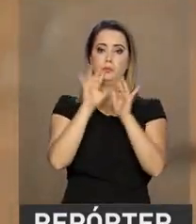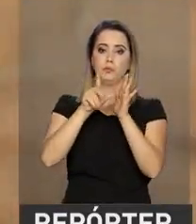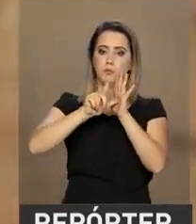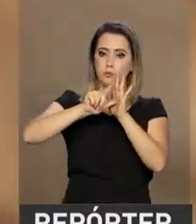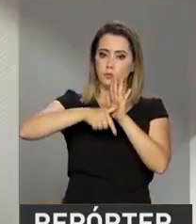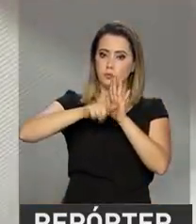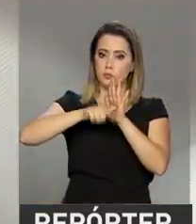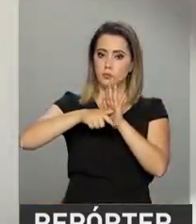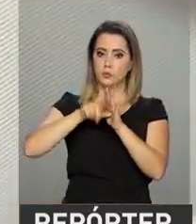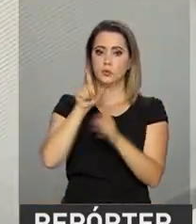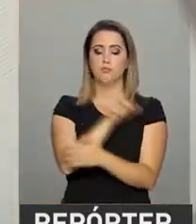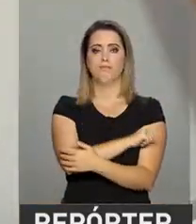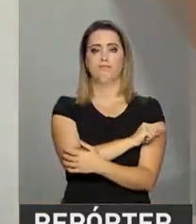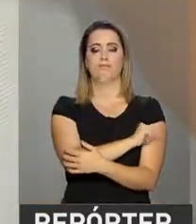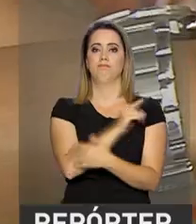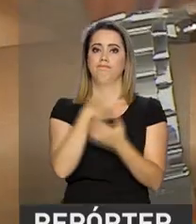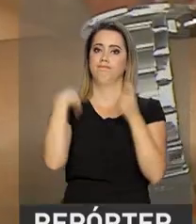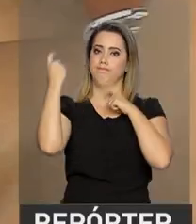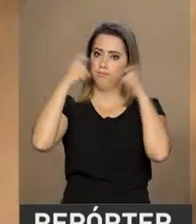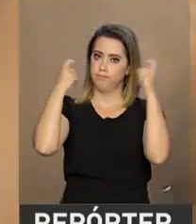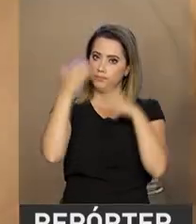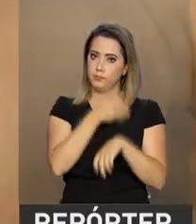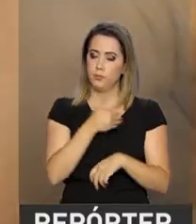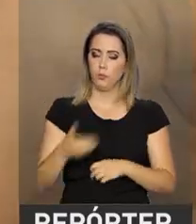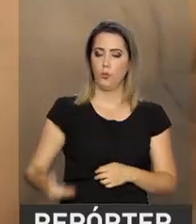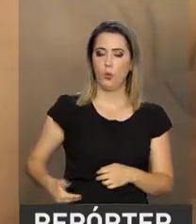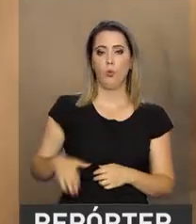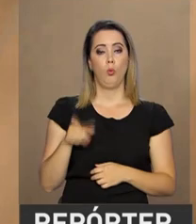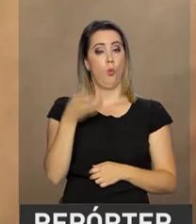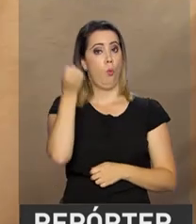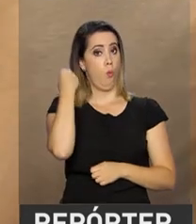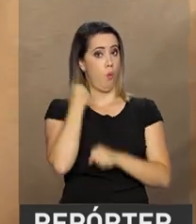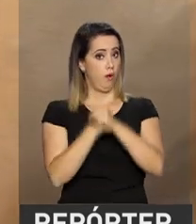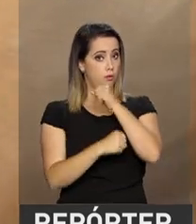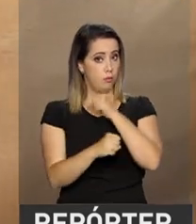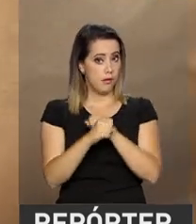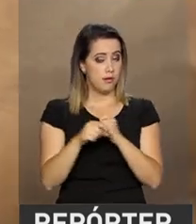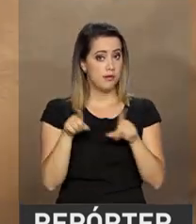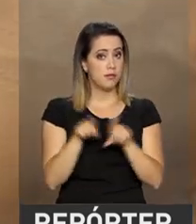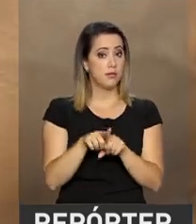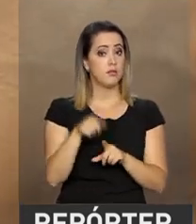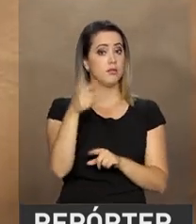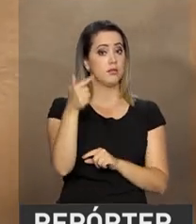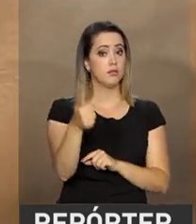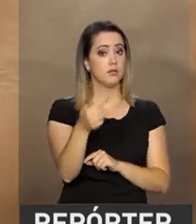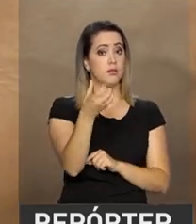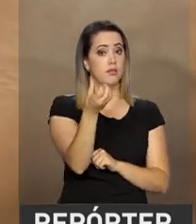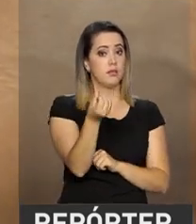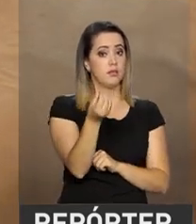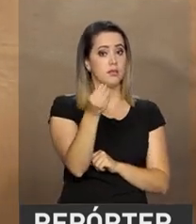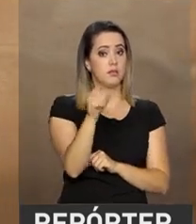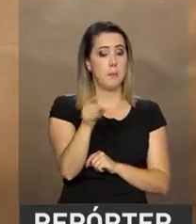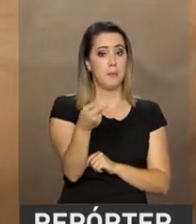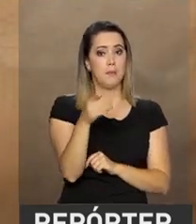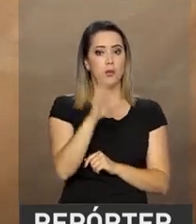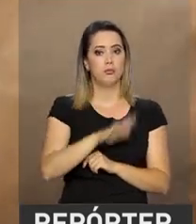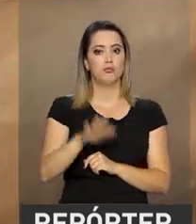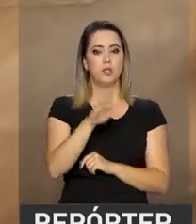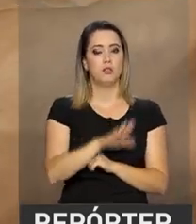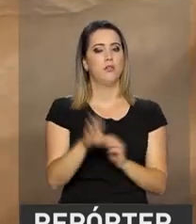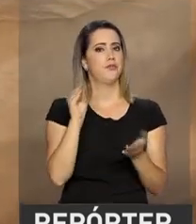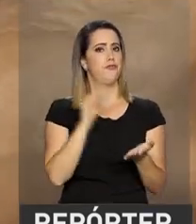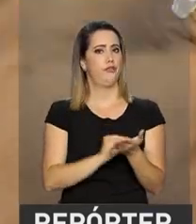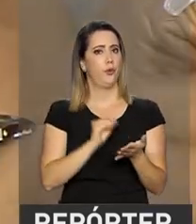de imunização preocupa o governo no ano passado 760 mil crianças menores de um ano não